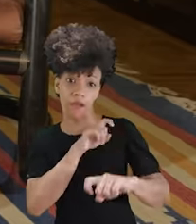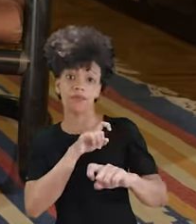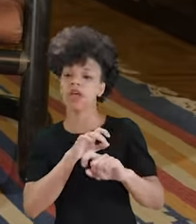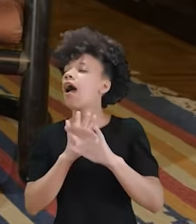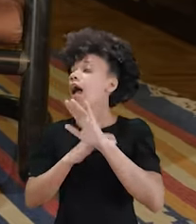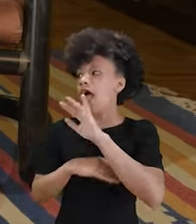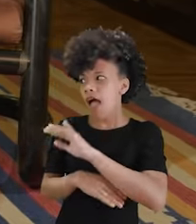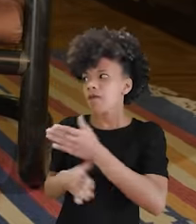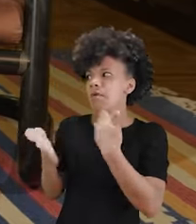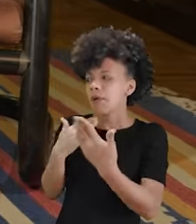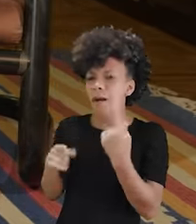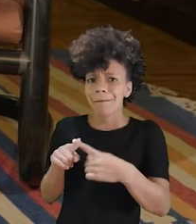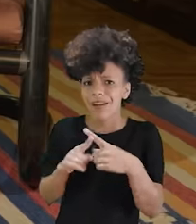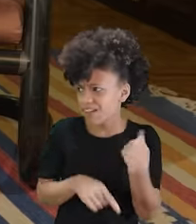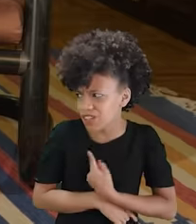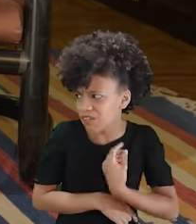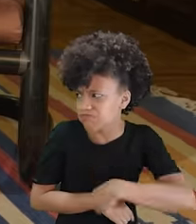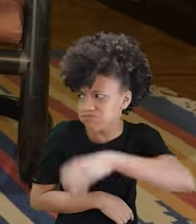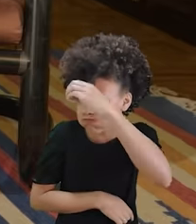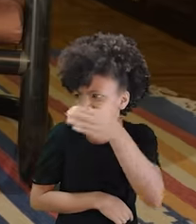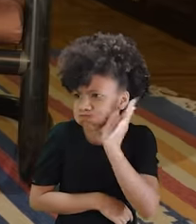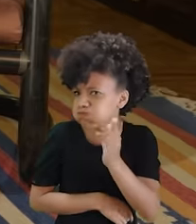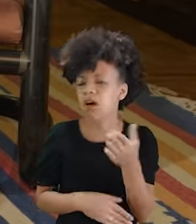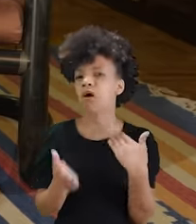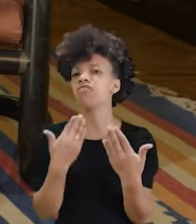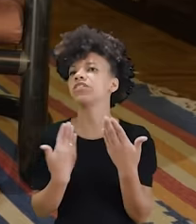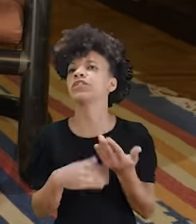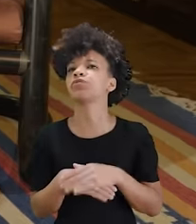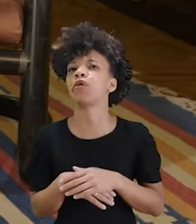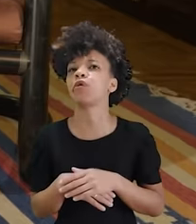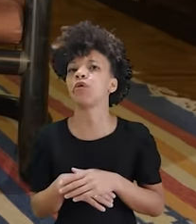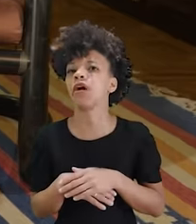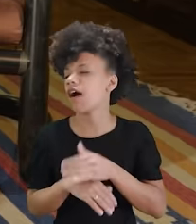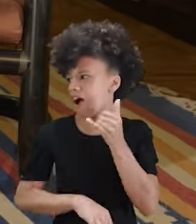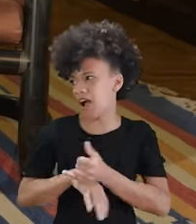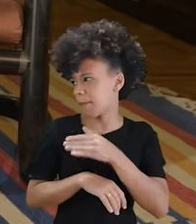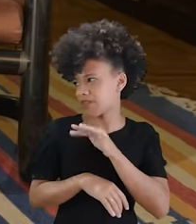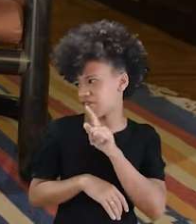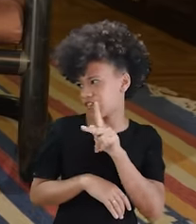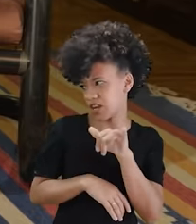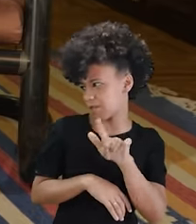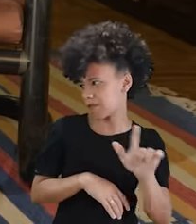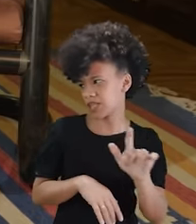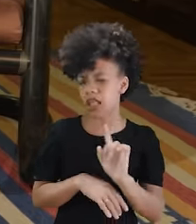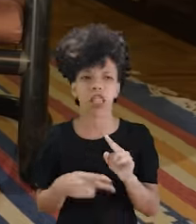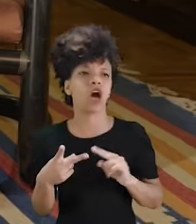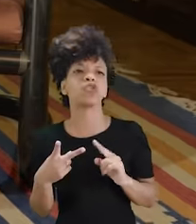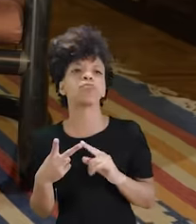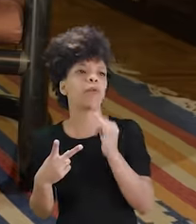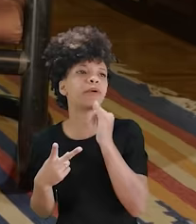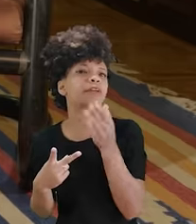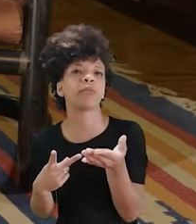entendeu deixa eu quero bater o pai a gente é Burrão não tá conversando com um Philips é tá